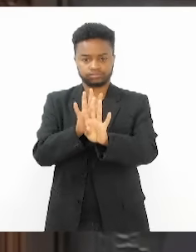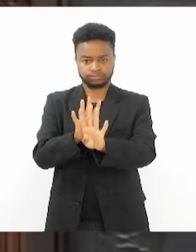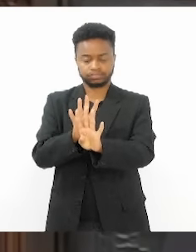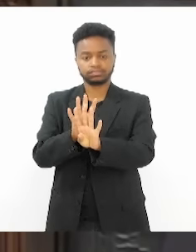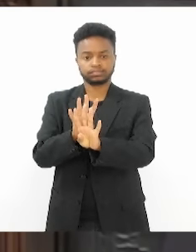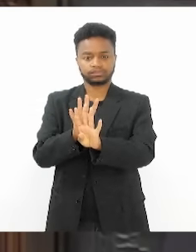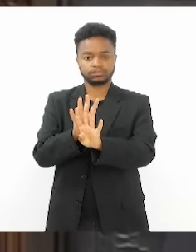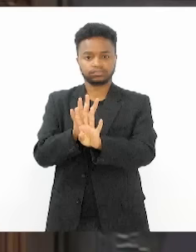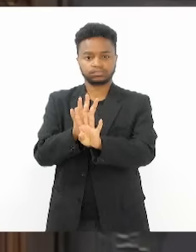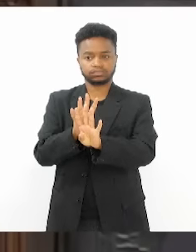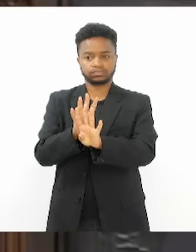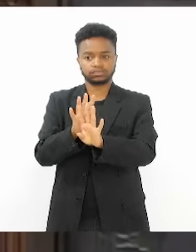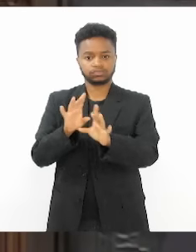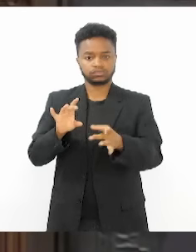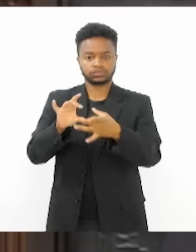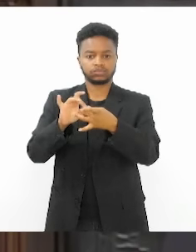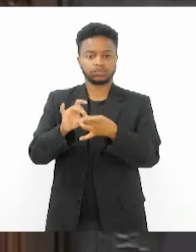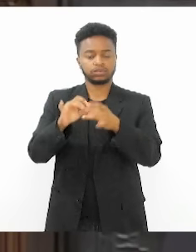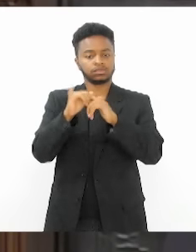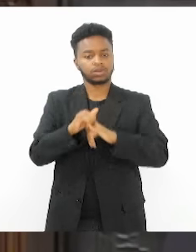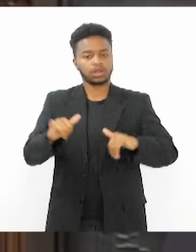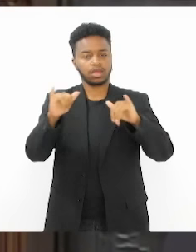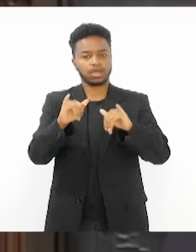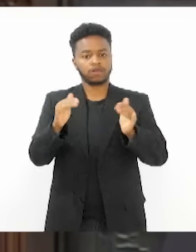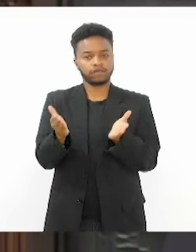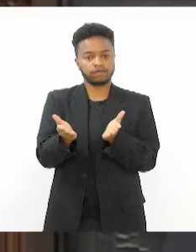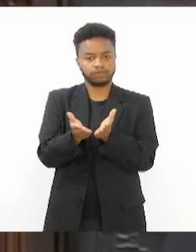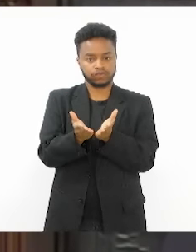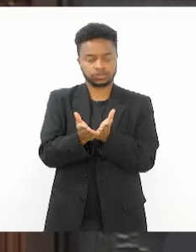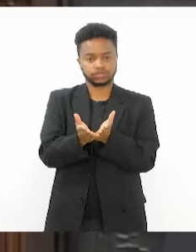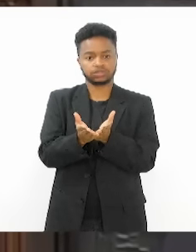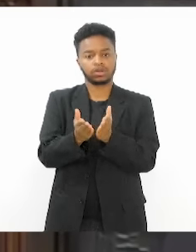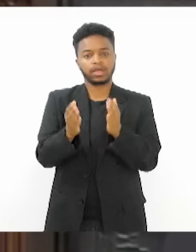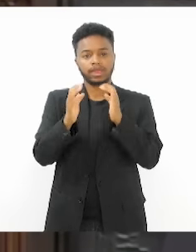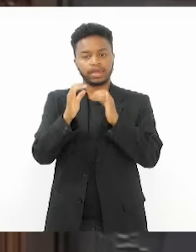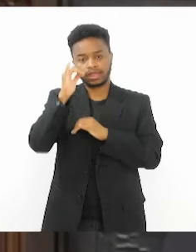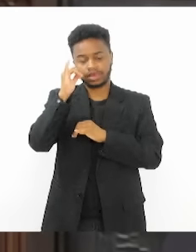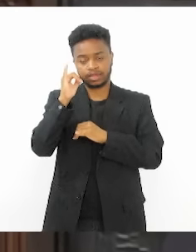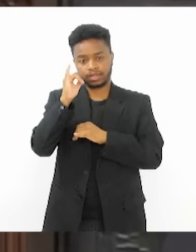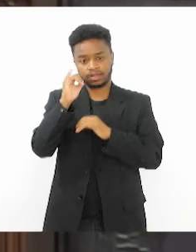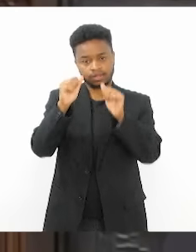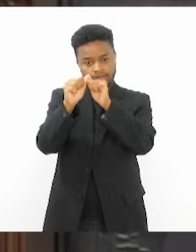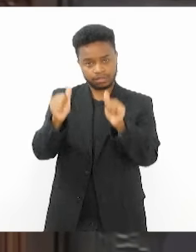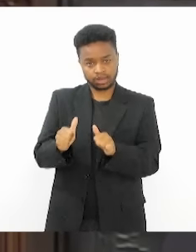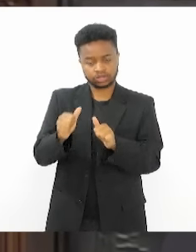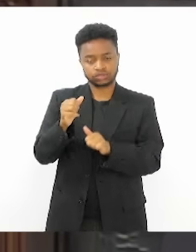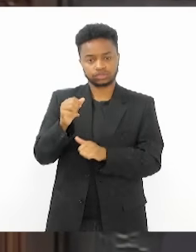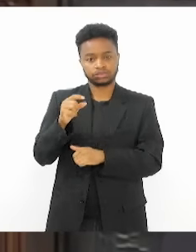precedido pelos arautos do Evangelho, a imagem peregrina de Nossa Senhora de Fátima.